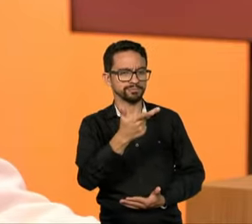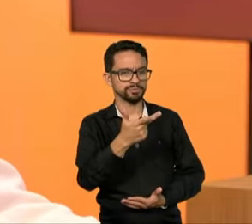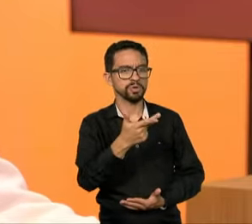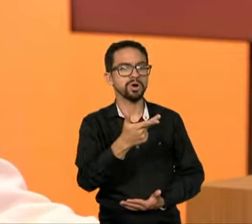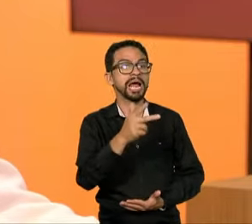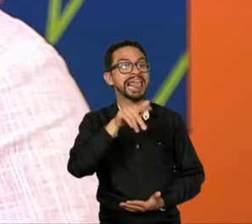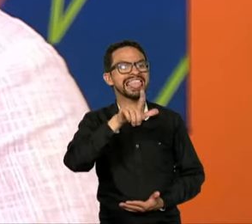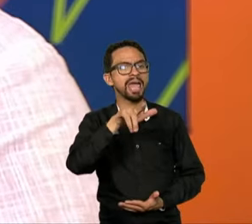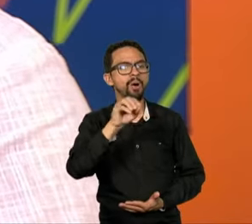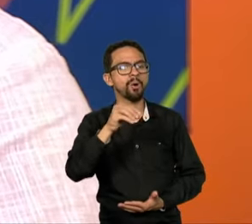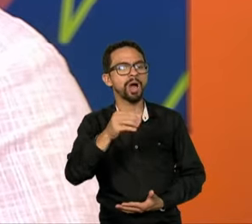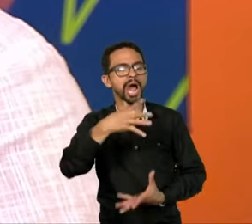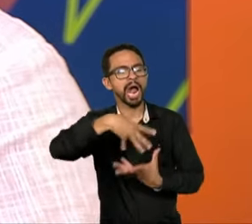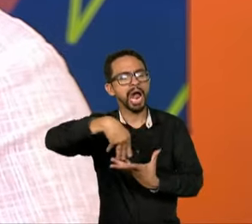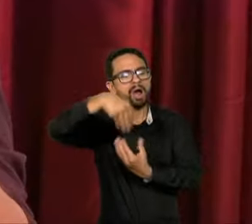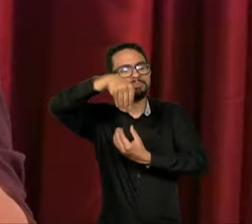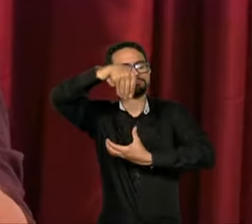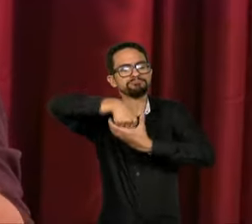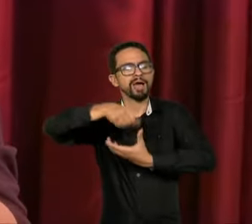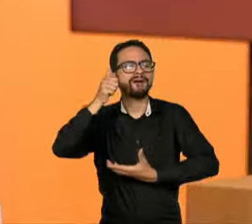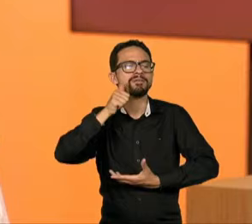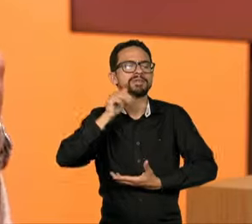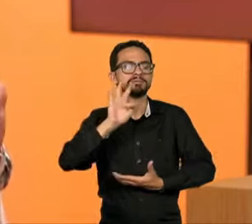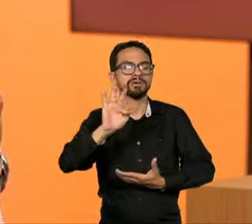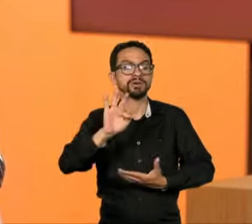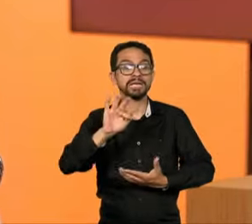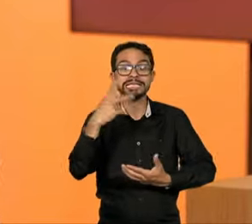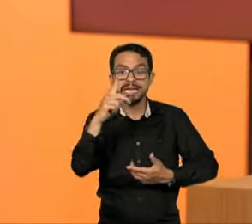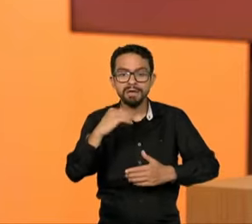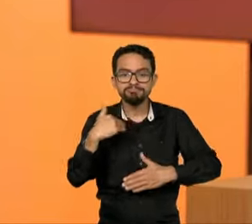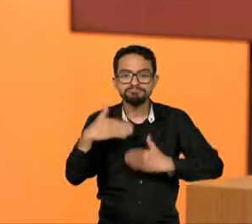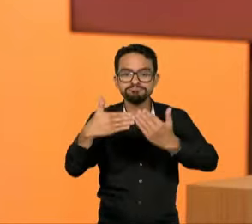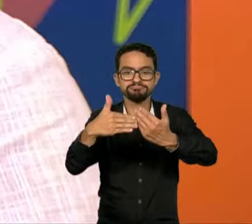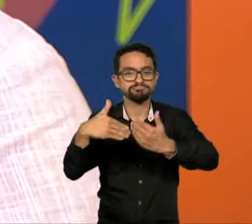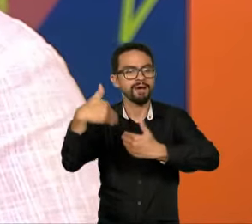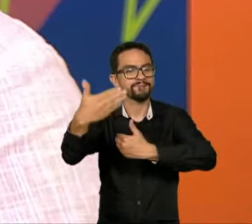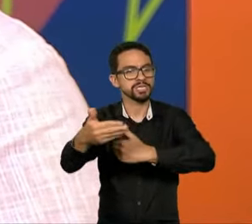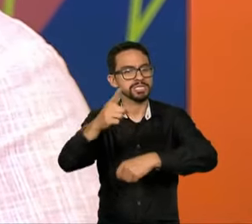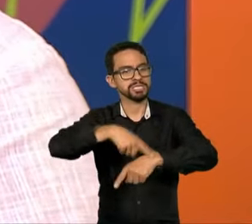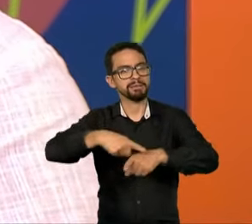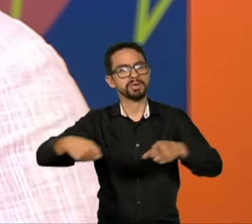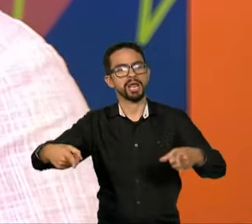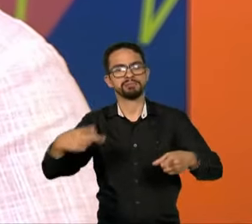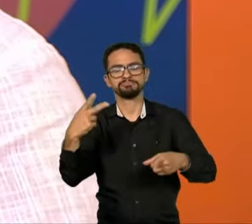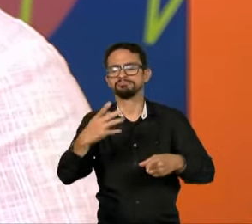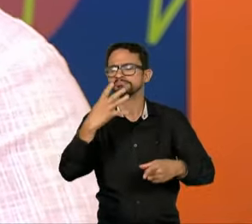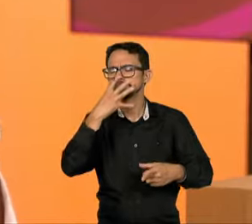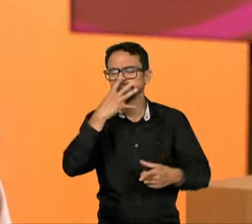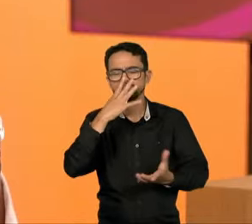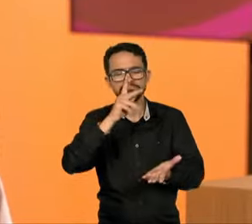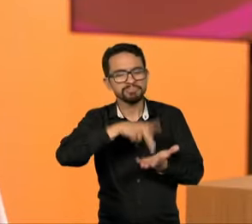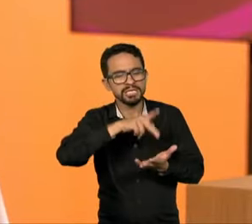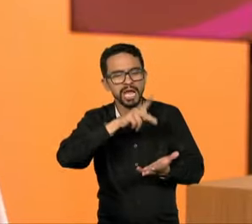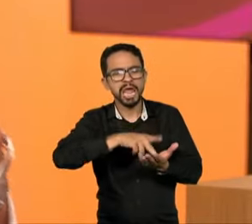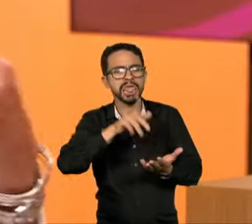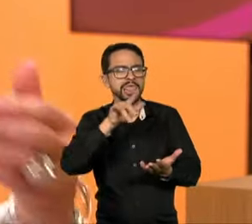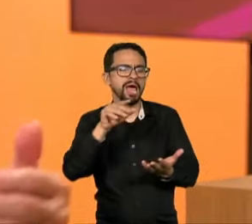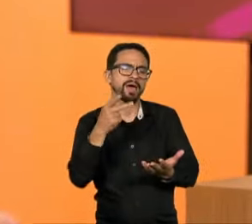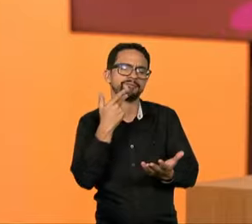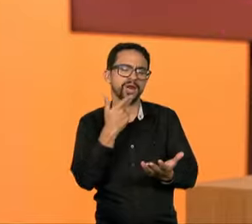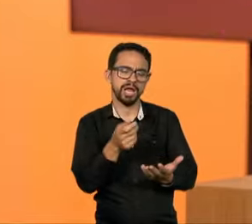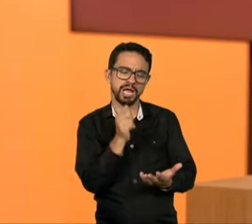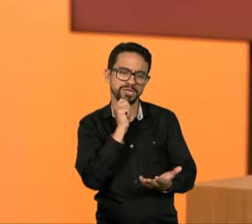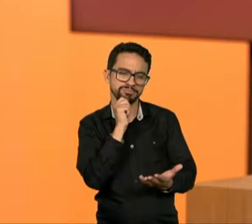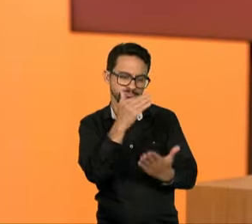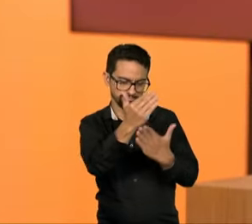alma feminina. E ele é à frente do tempo, não, né? Ele é muito à frente do tempo dele. Sempre foi. Tem uma coisa que eu te admiro demais. Queria te dizer isso. Não estava nem no